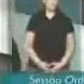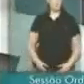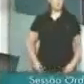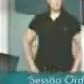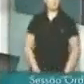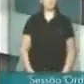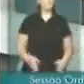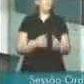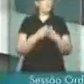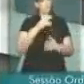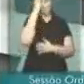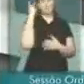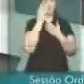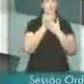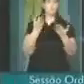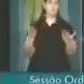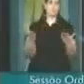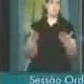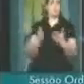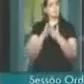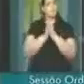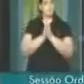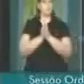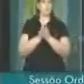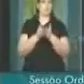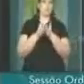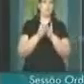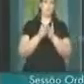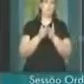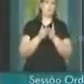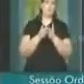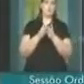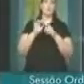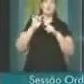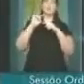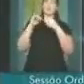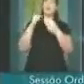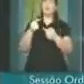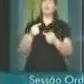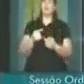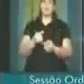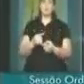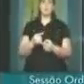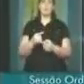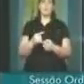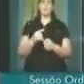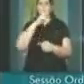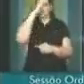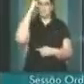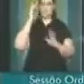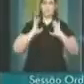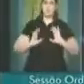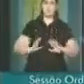Pelo amor de Deus meus colegas que estão nos gabinetes pelo amor de Deus daqui a pouco vem um um cidadão aqui